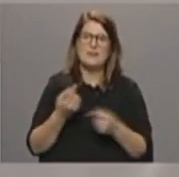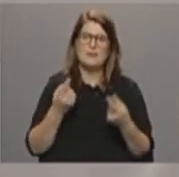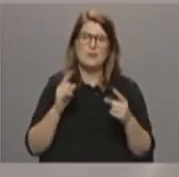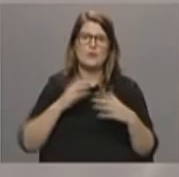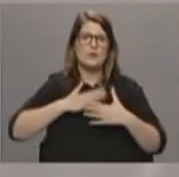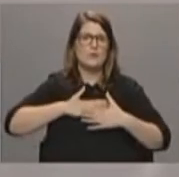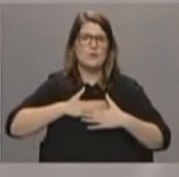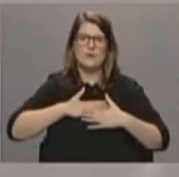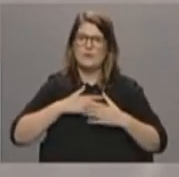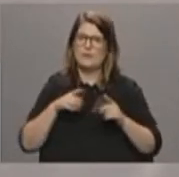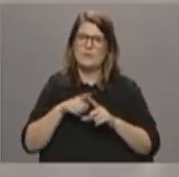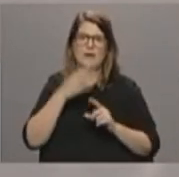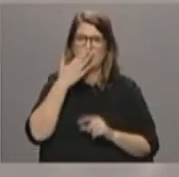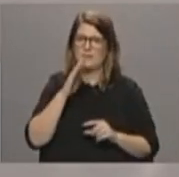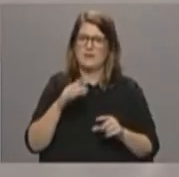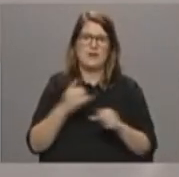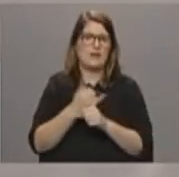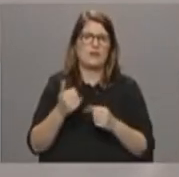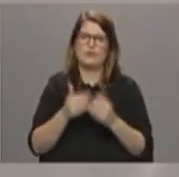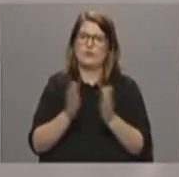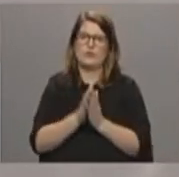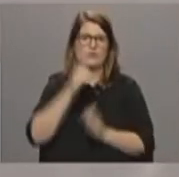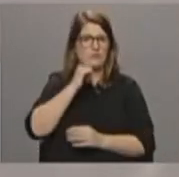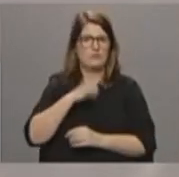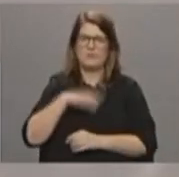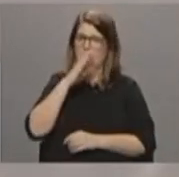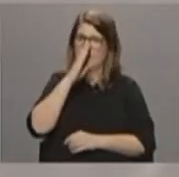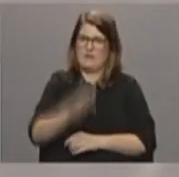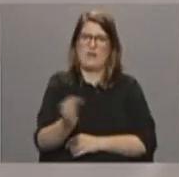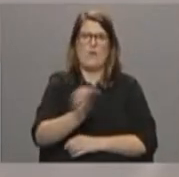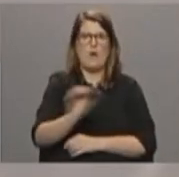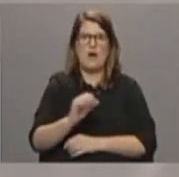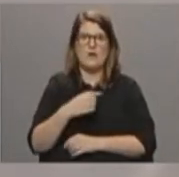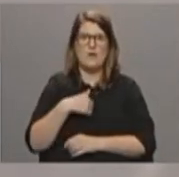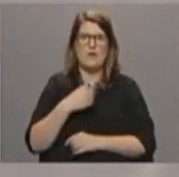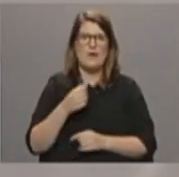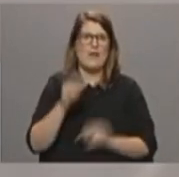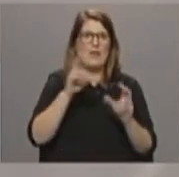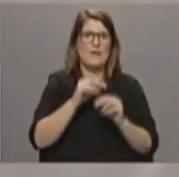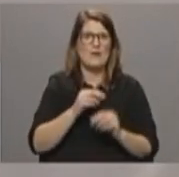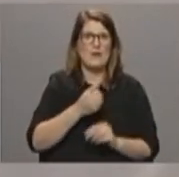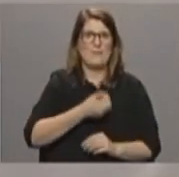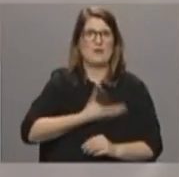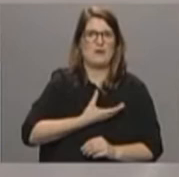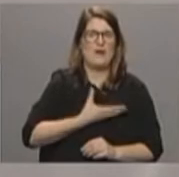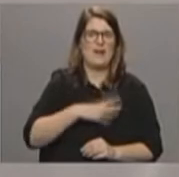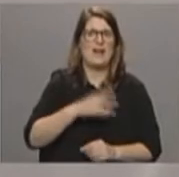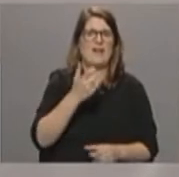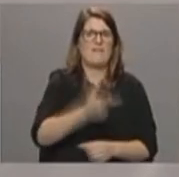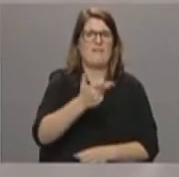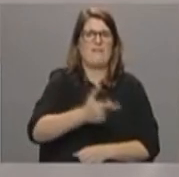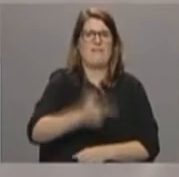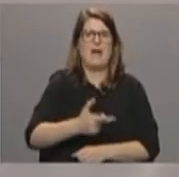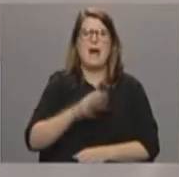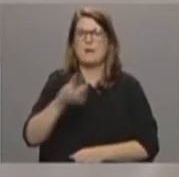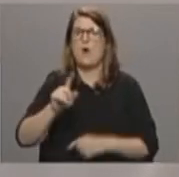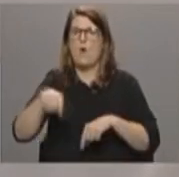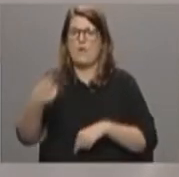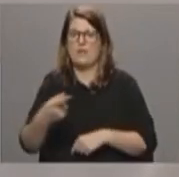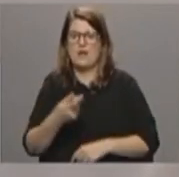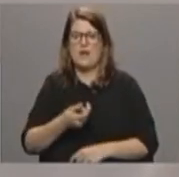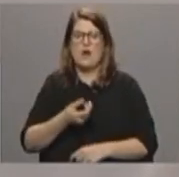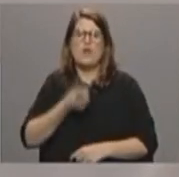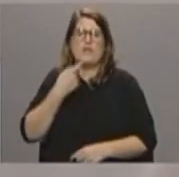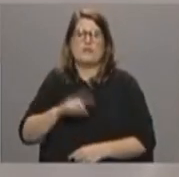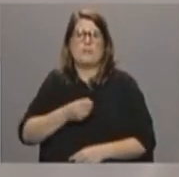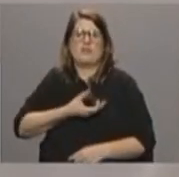extremamente infiel às ilhas todas dos Açores. Sempre que vou a uma, apaixono-me e depois quero ficar nela. E se amanhã for a outra, sou capaz de me apaixonar outra